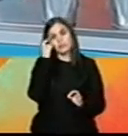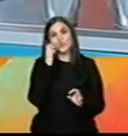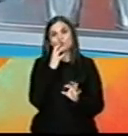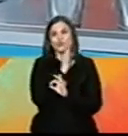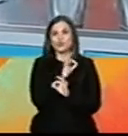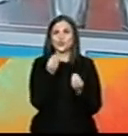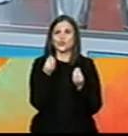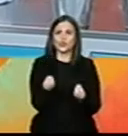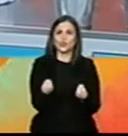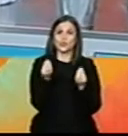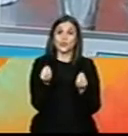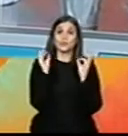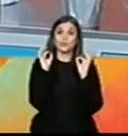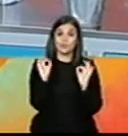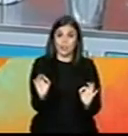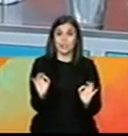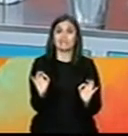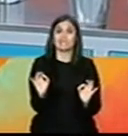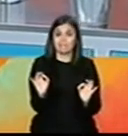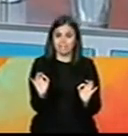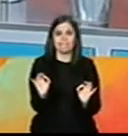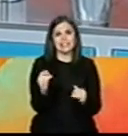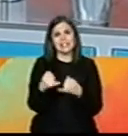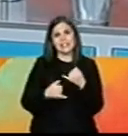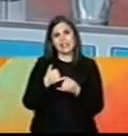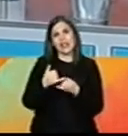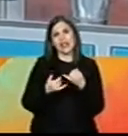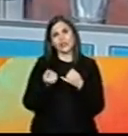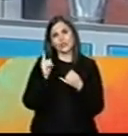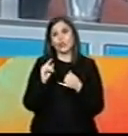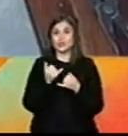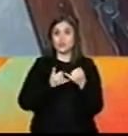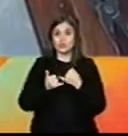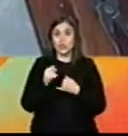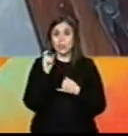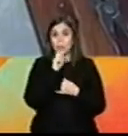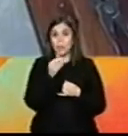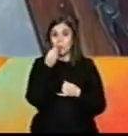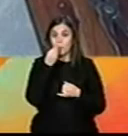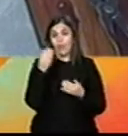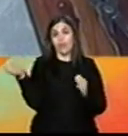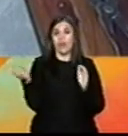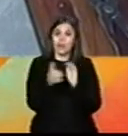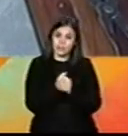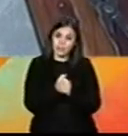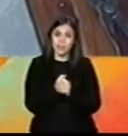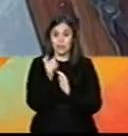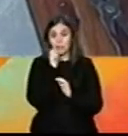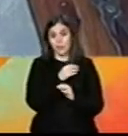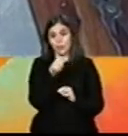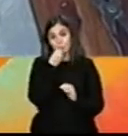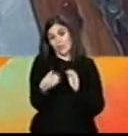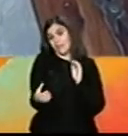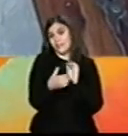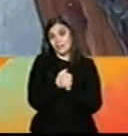diferentes, que sejam não aquele tradicional que nós utilizamos sempre. Até para servir em casamentos? Com o pão. Até para servir em